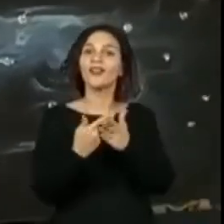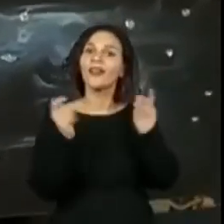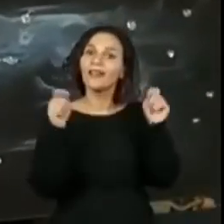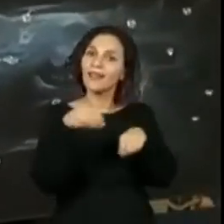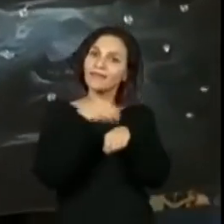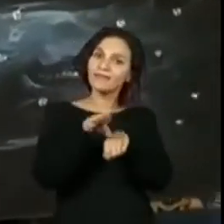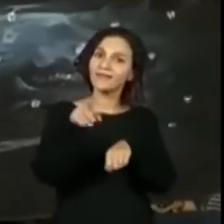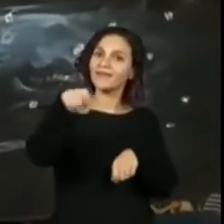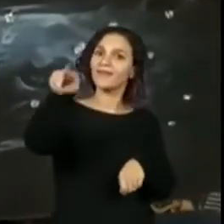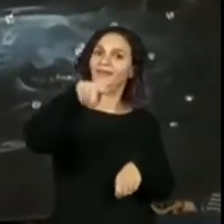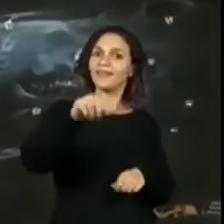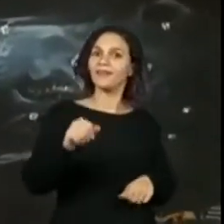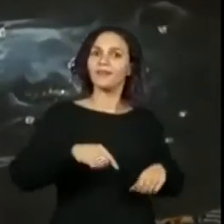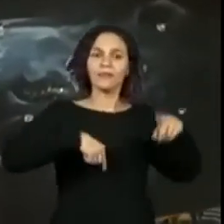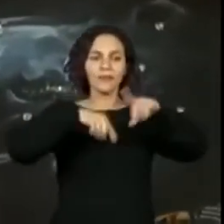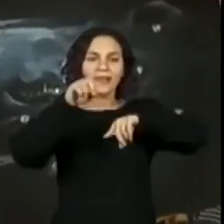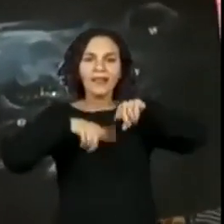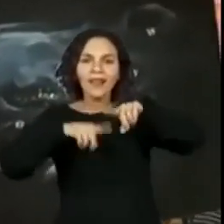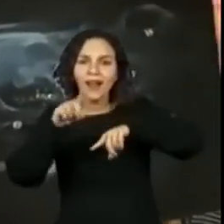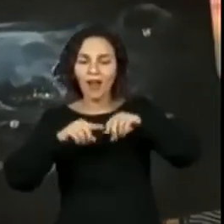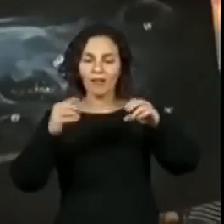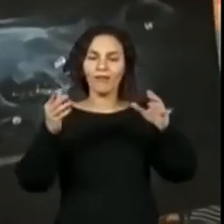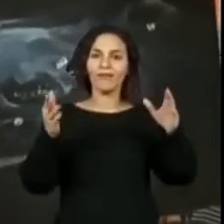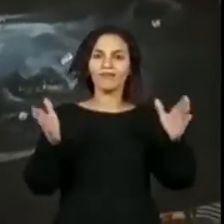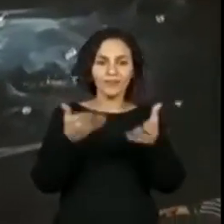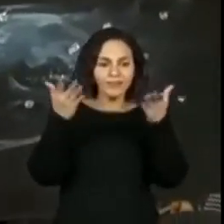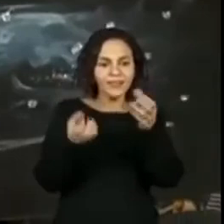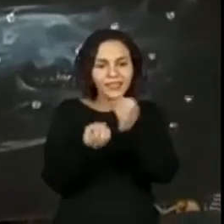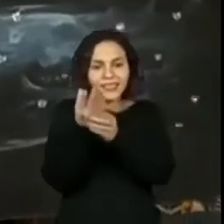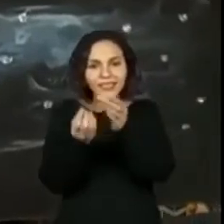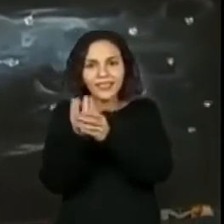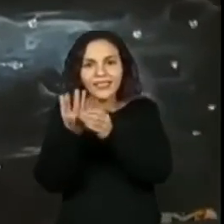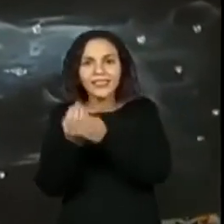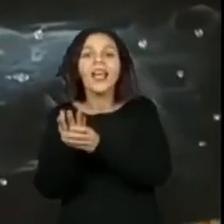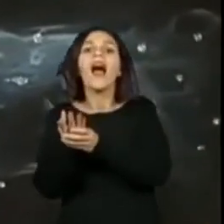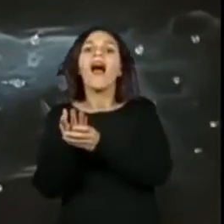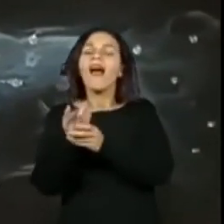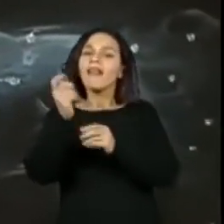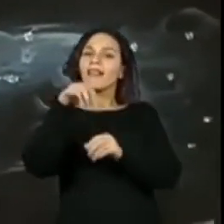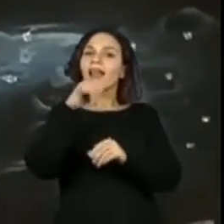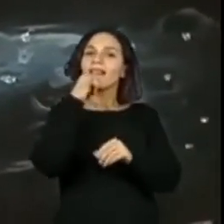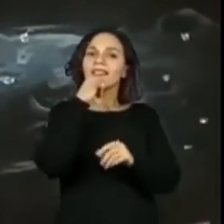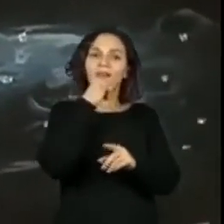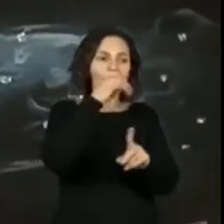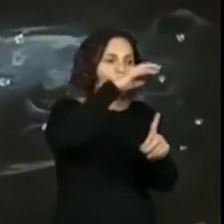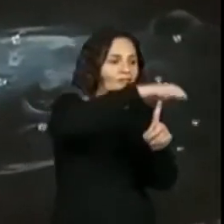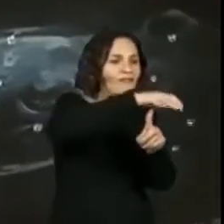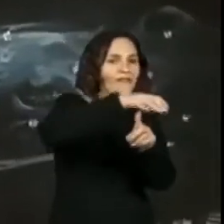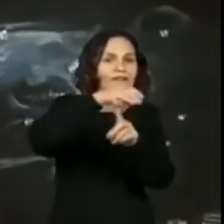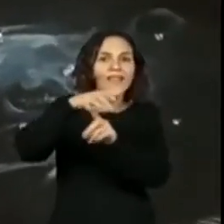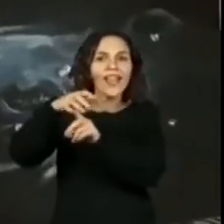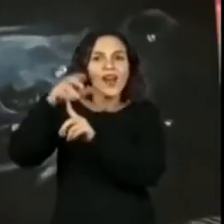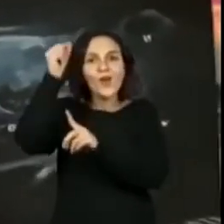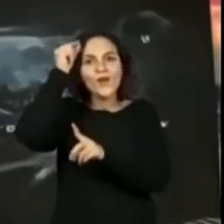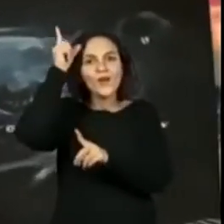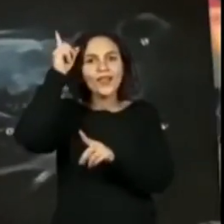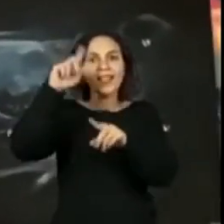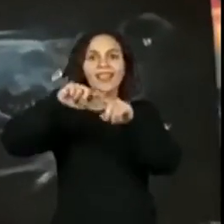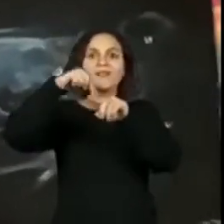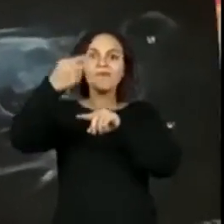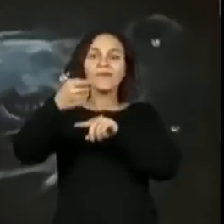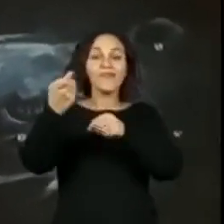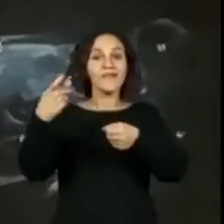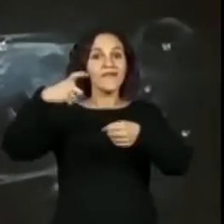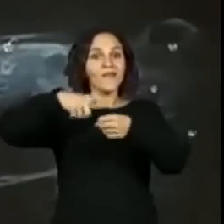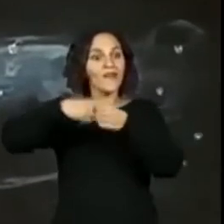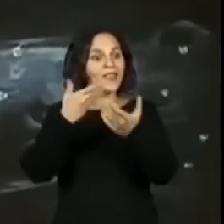a dica. Todo esse material sendo desenvolvido dá uma grande feira cultural no final, quando todos nós